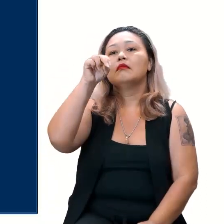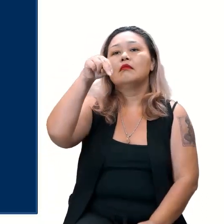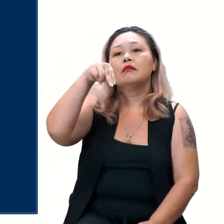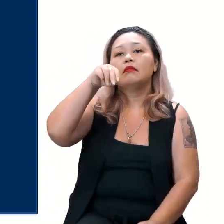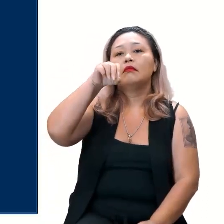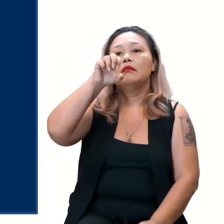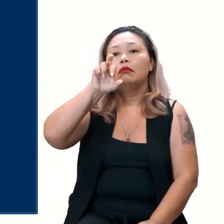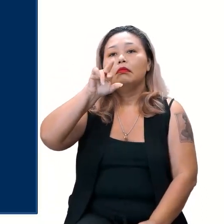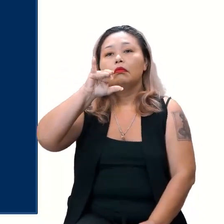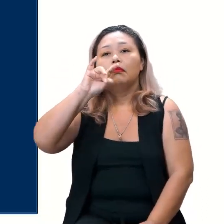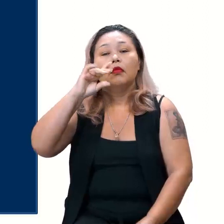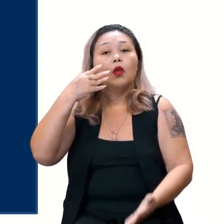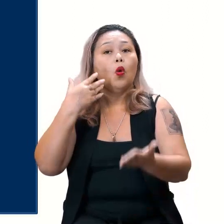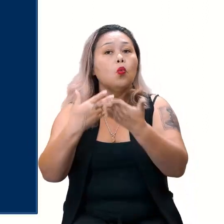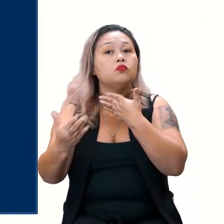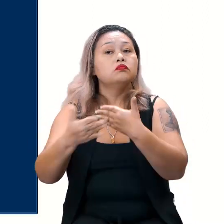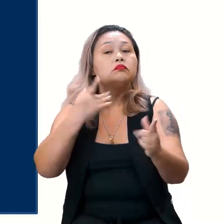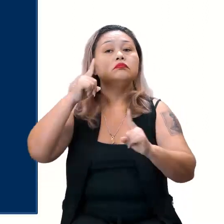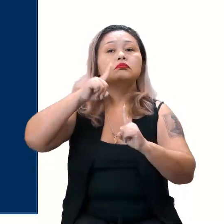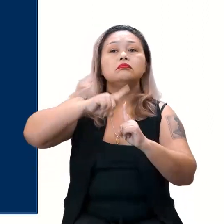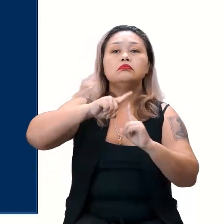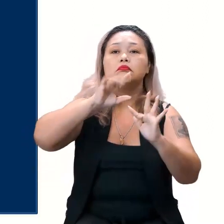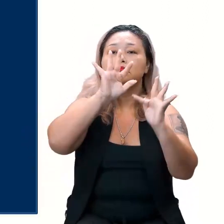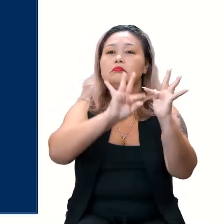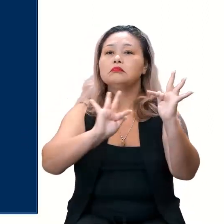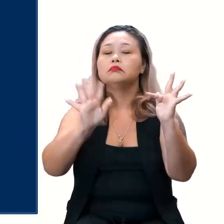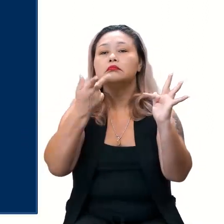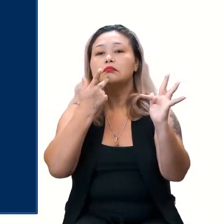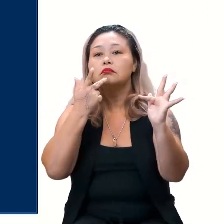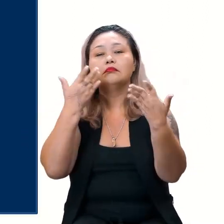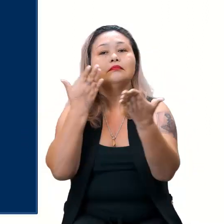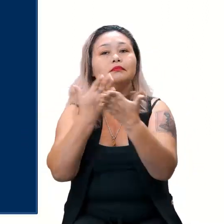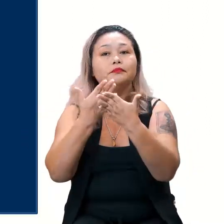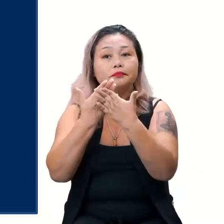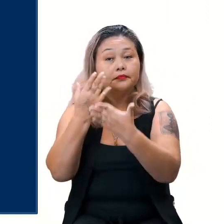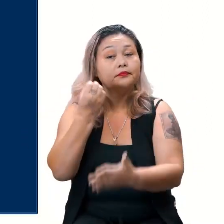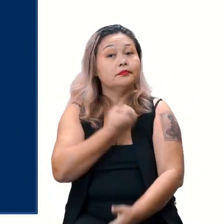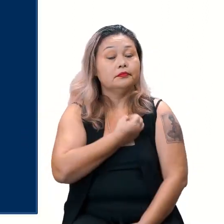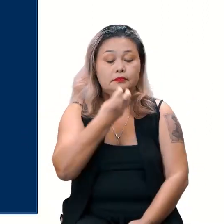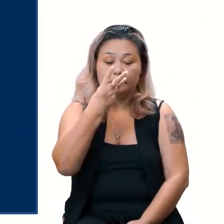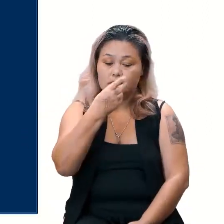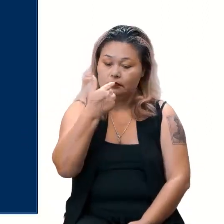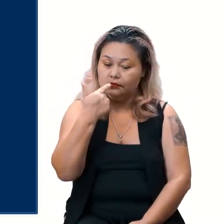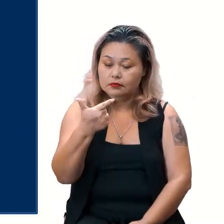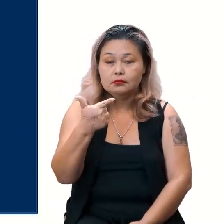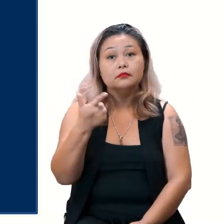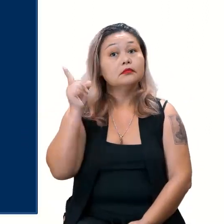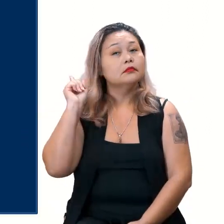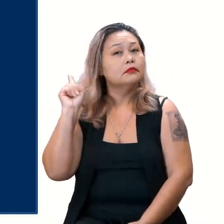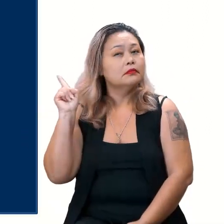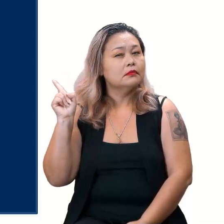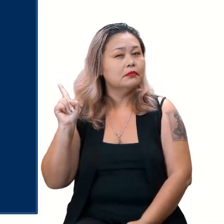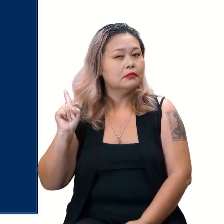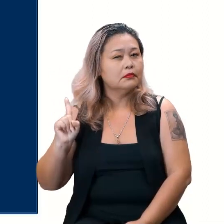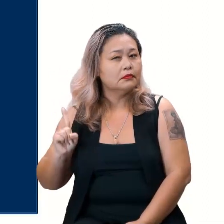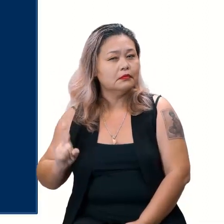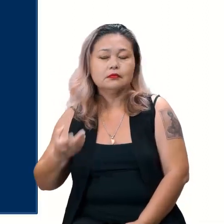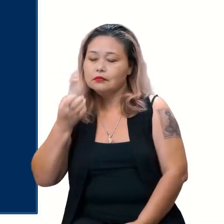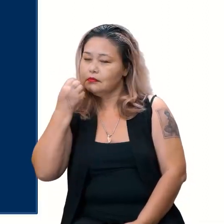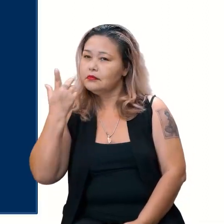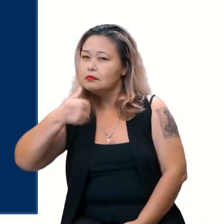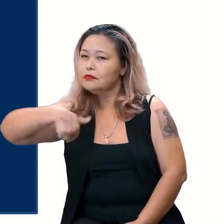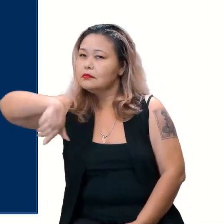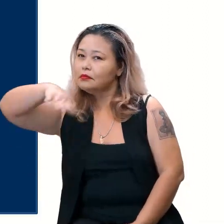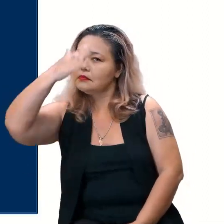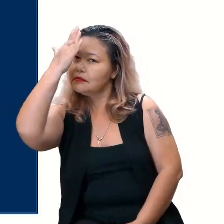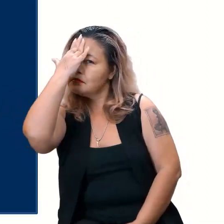afim? Falamos na aula de número 32. Uhum, e essa tá de boa na lagoa, porque todo mundo já sabe,